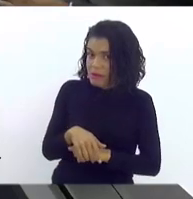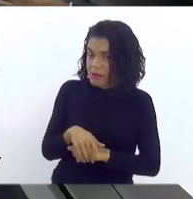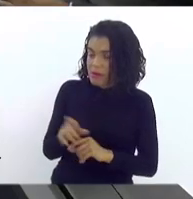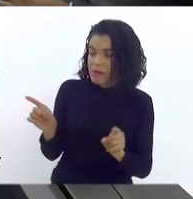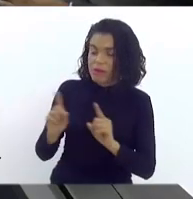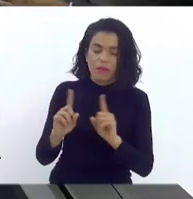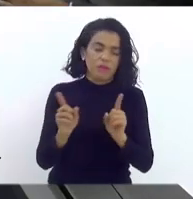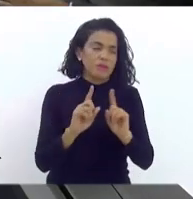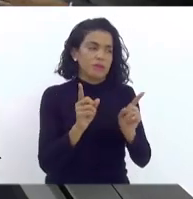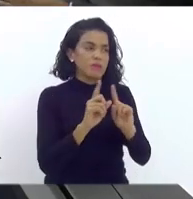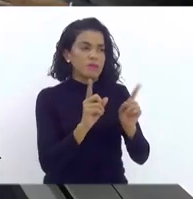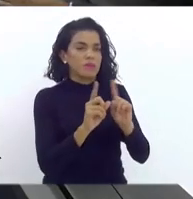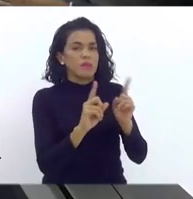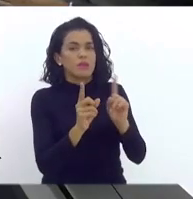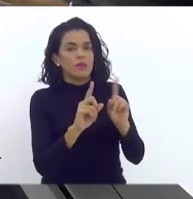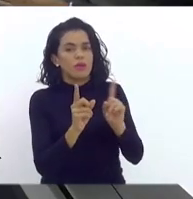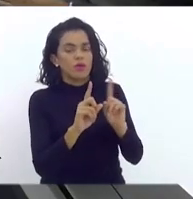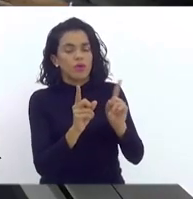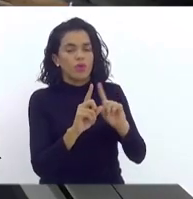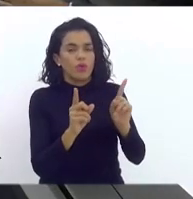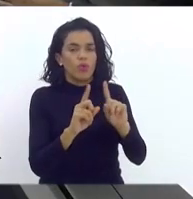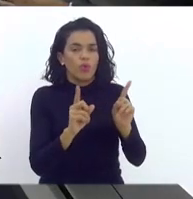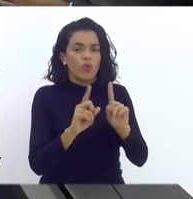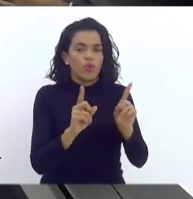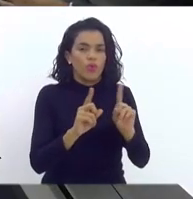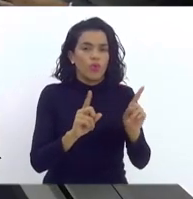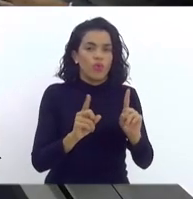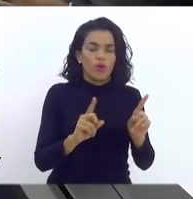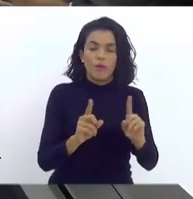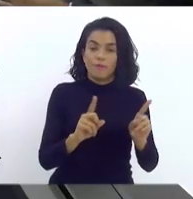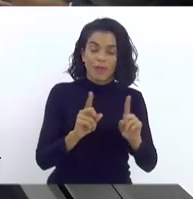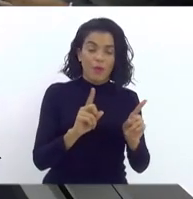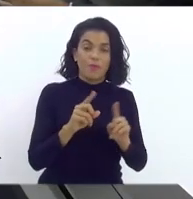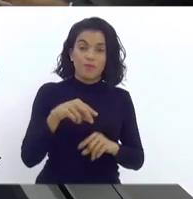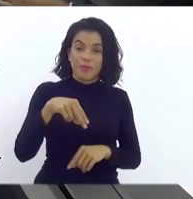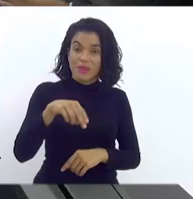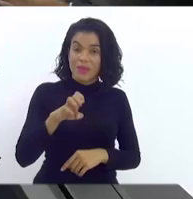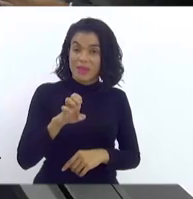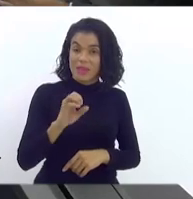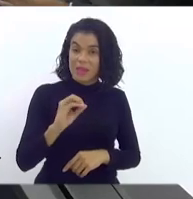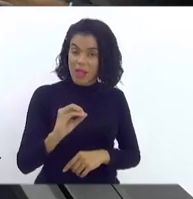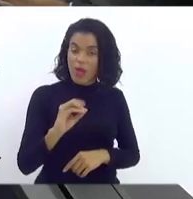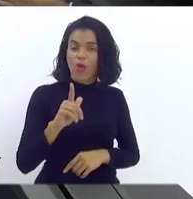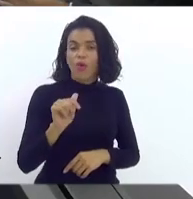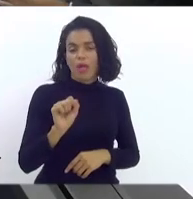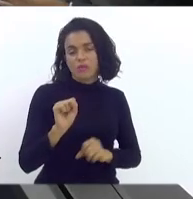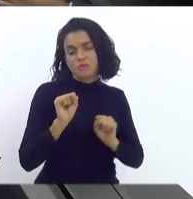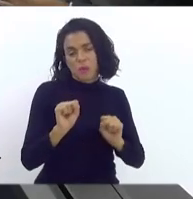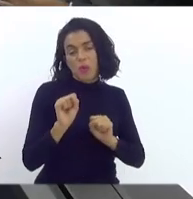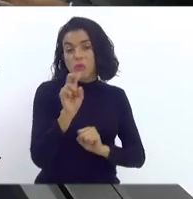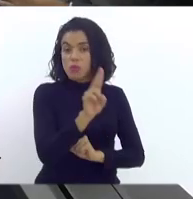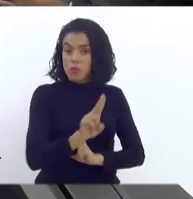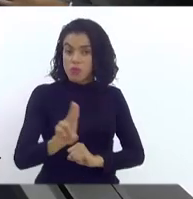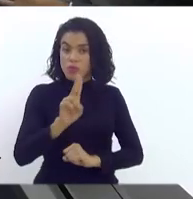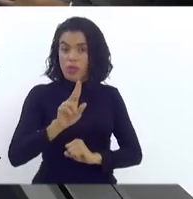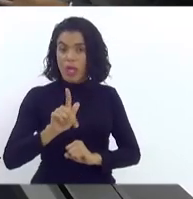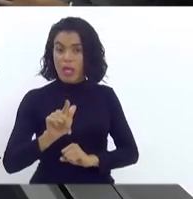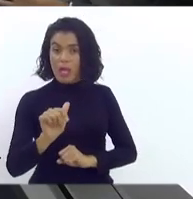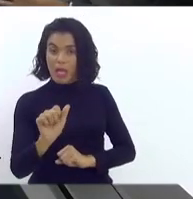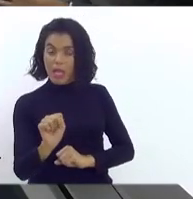Não, a Neogás. Se não me engano, em Campos. Ela pode utilizar nosso ou ter a sua